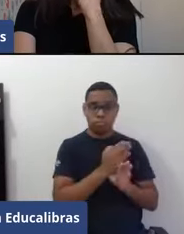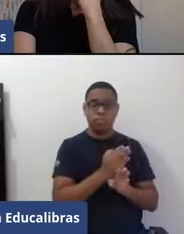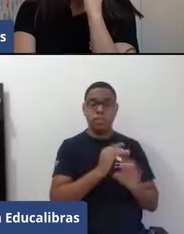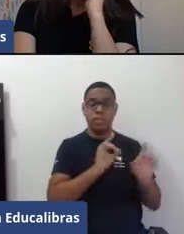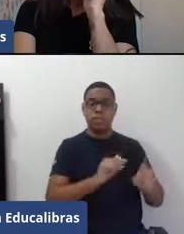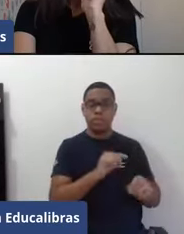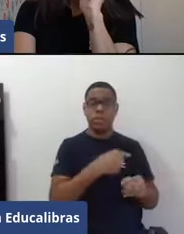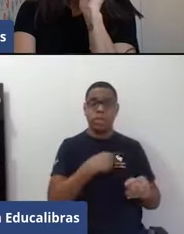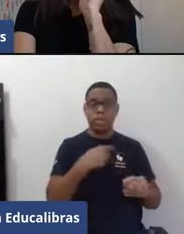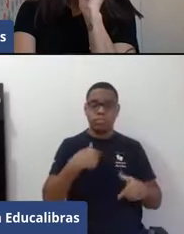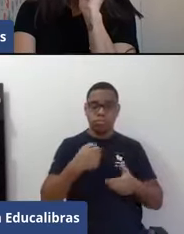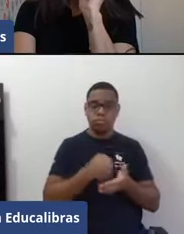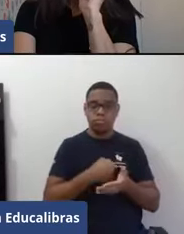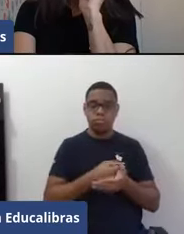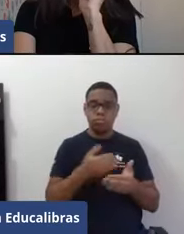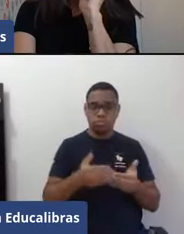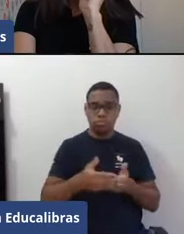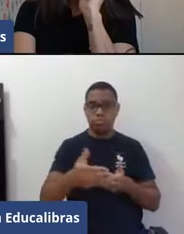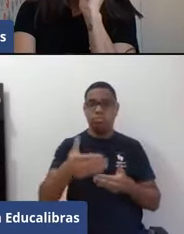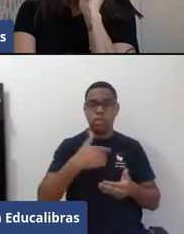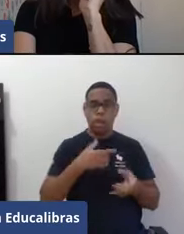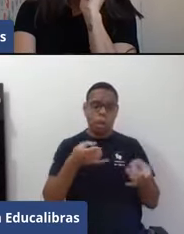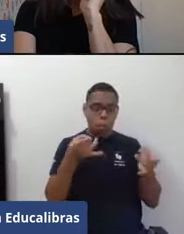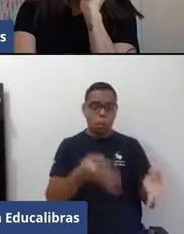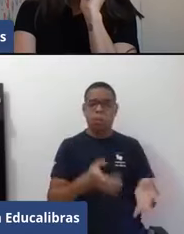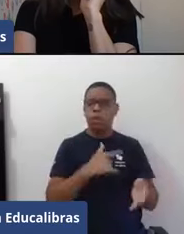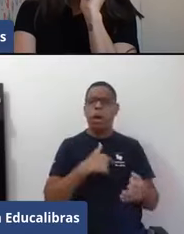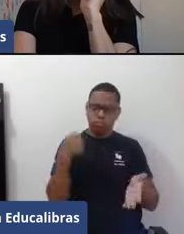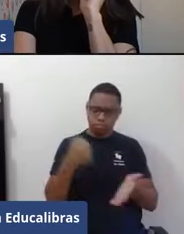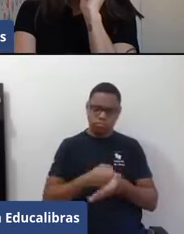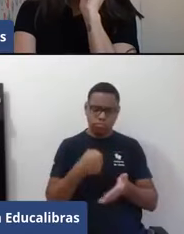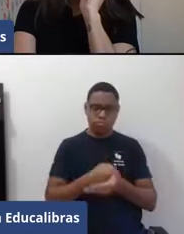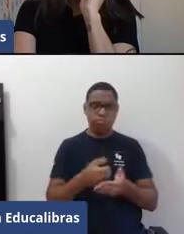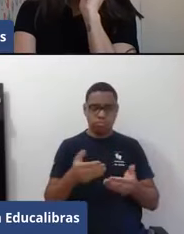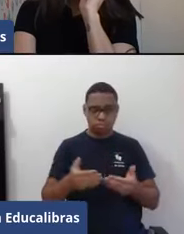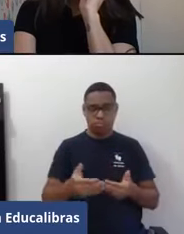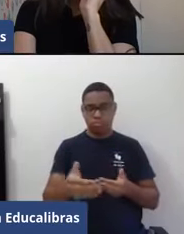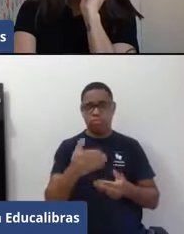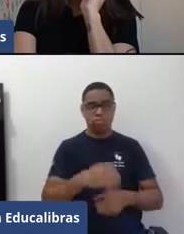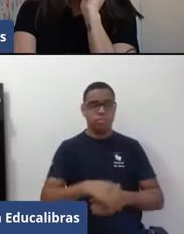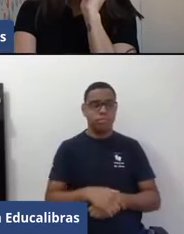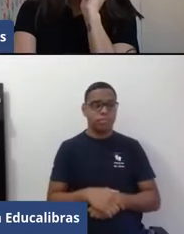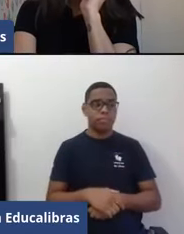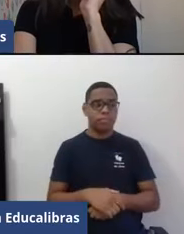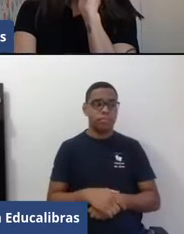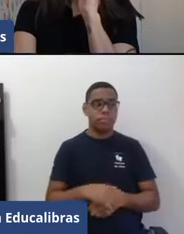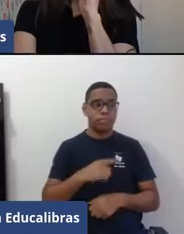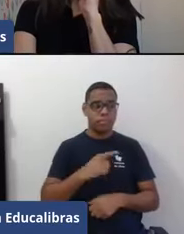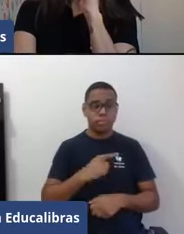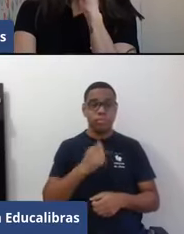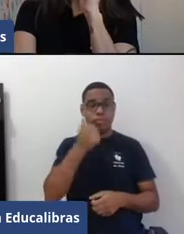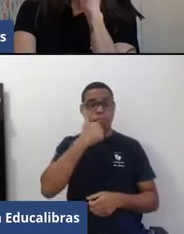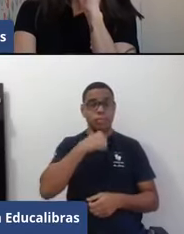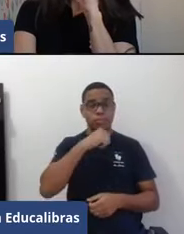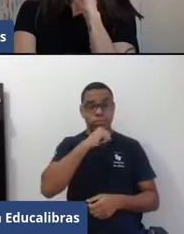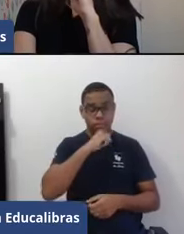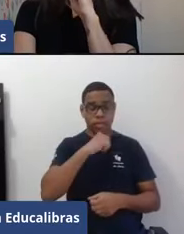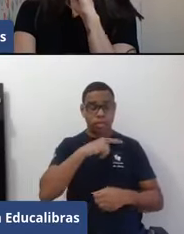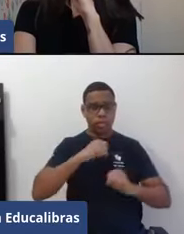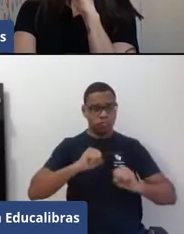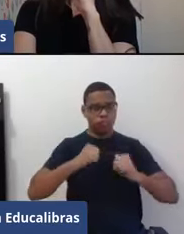frente. E eu não desisti, eu lutei. Mas eu conheci mesmo a luta de verdade das mães e a força das